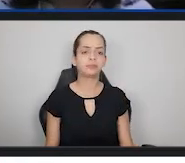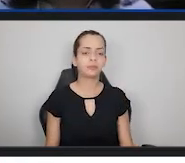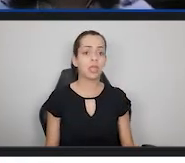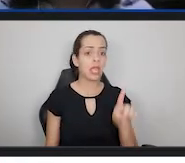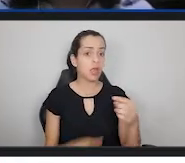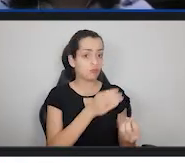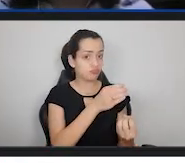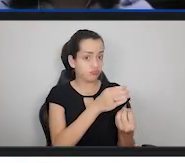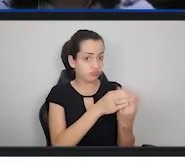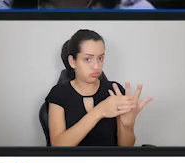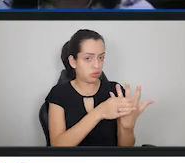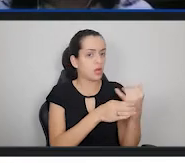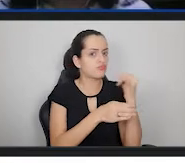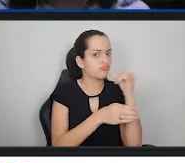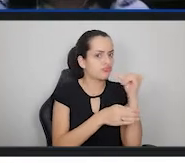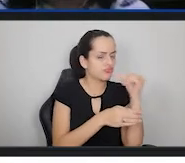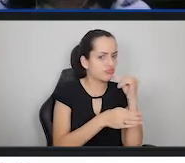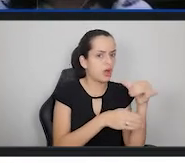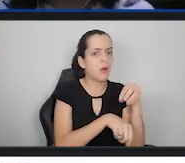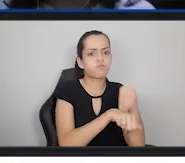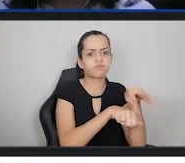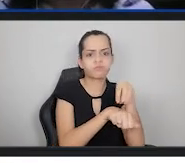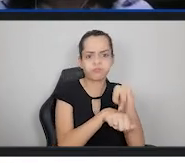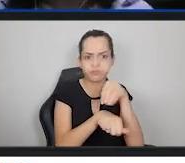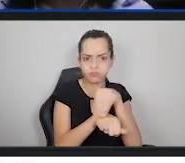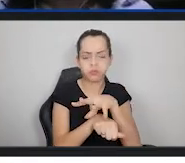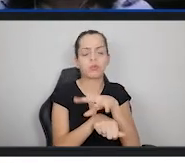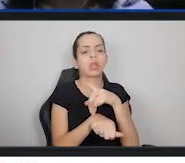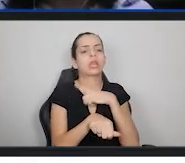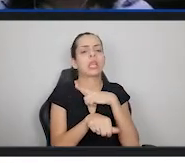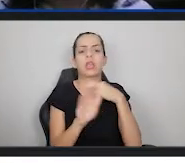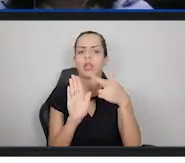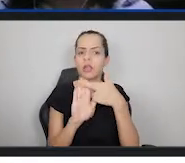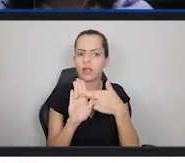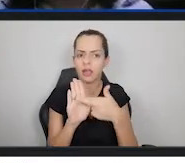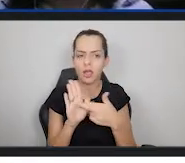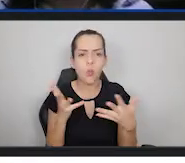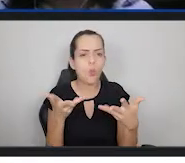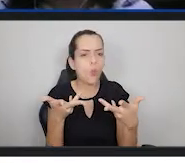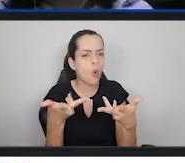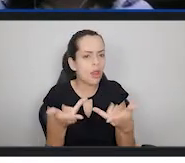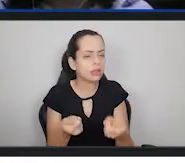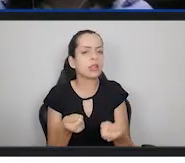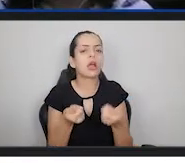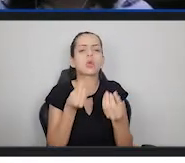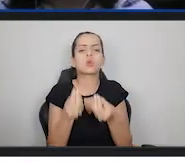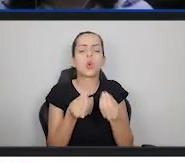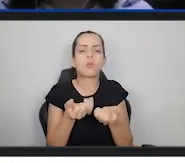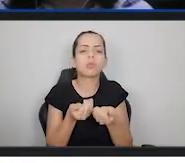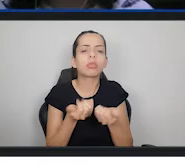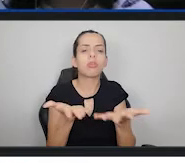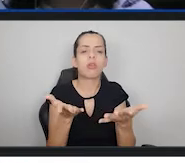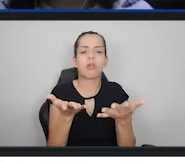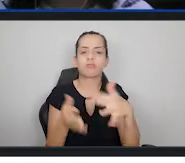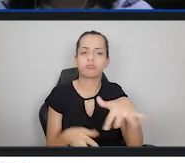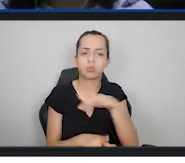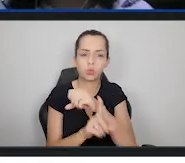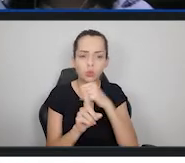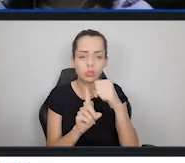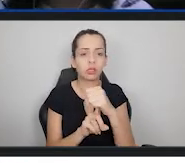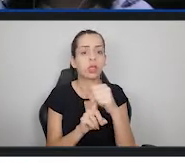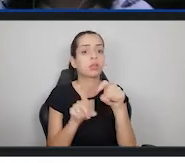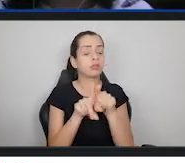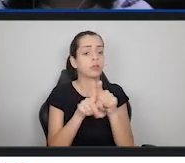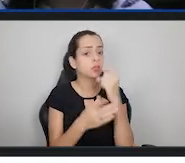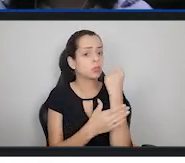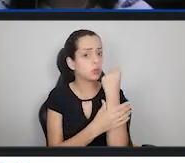é gerar, transmitir e distribuir energia atendendo a determinados padrões de qualidade, de confiabilidade, de